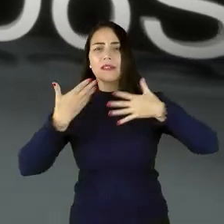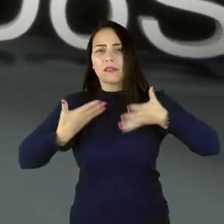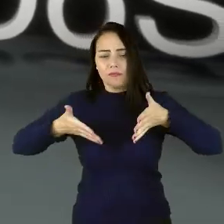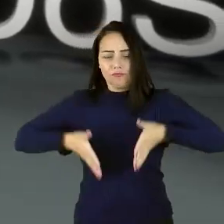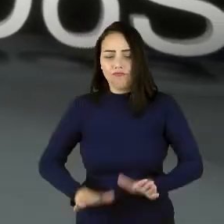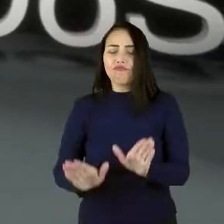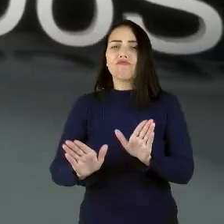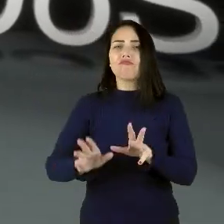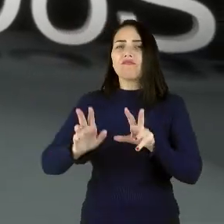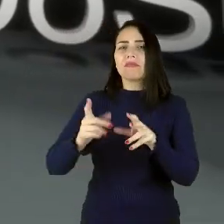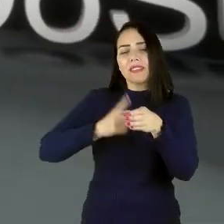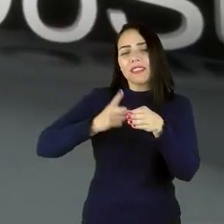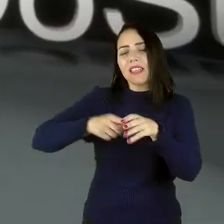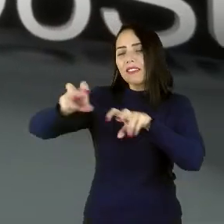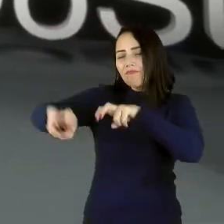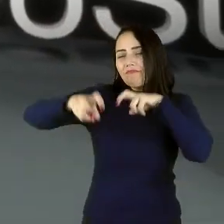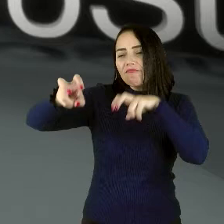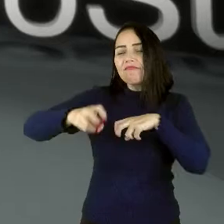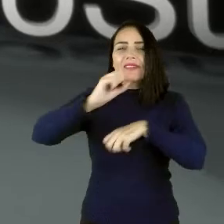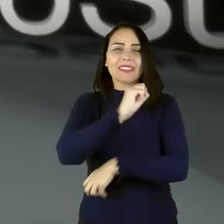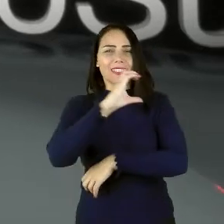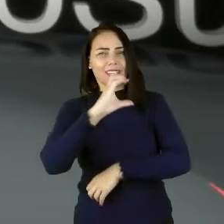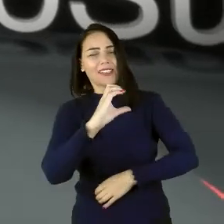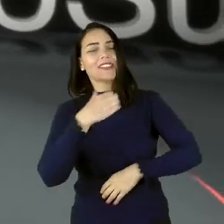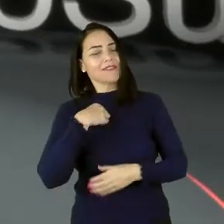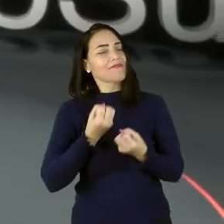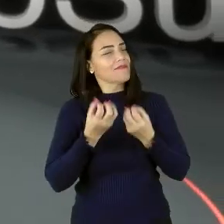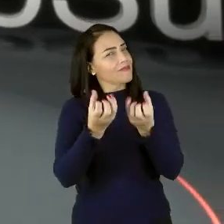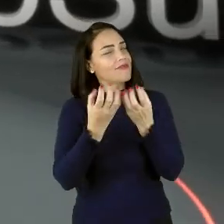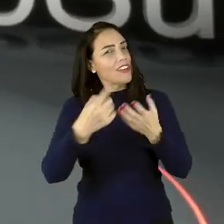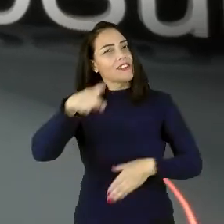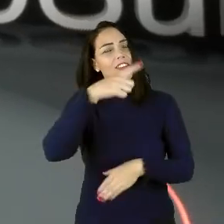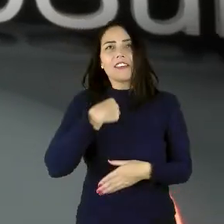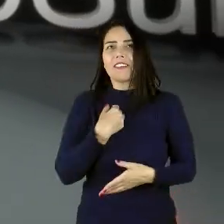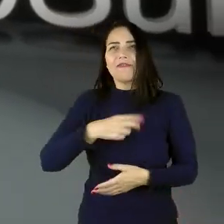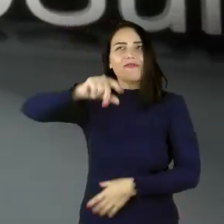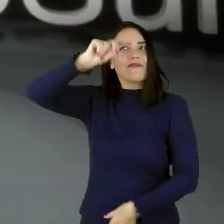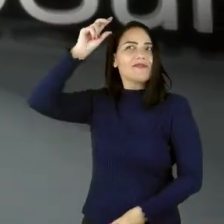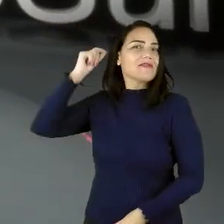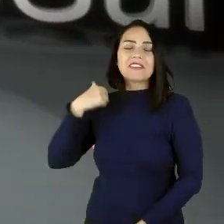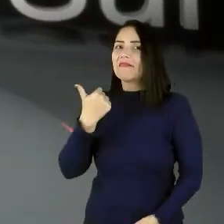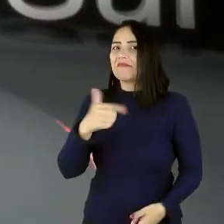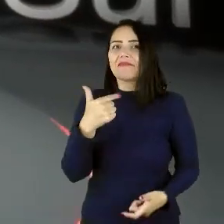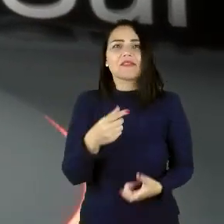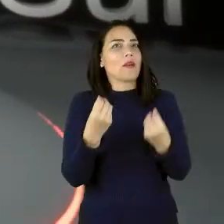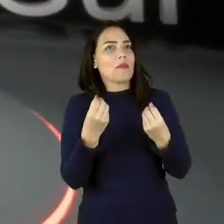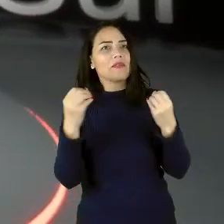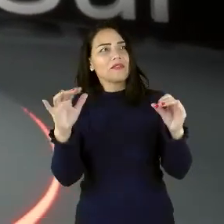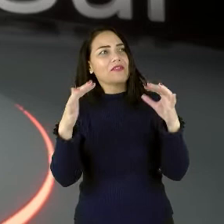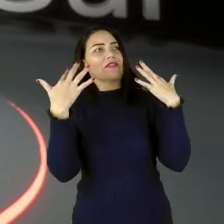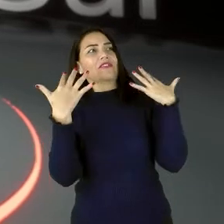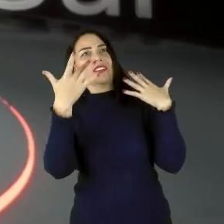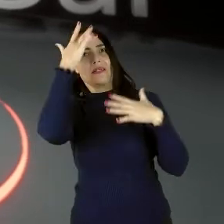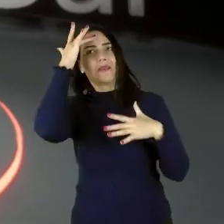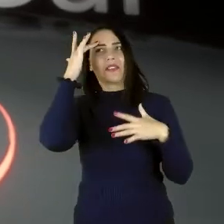interior de Santa Catarina e confesso para vocês que por muito tempo eu não fazia ideia do que era ser vista